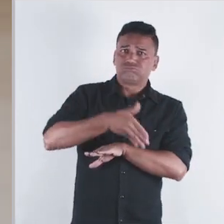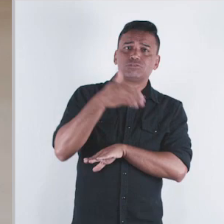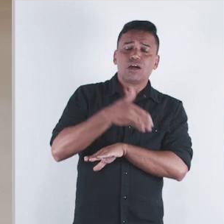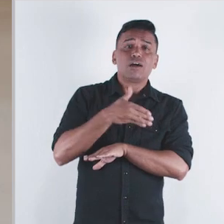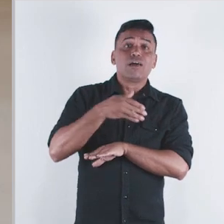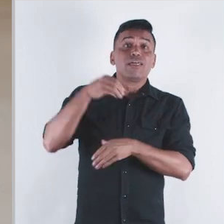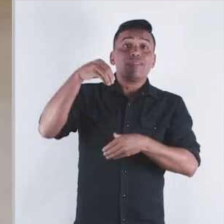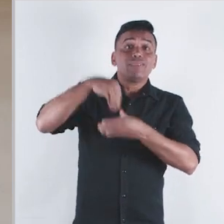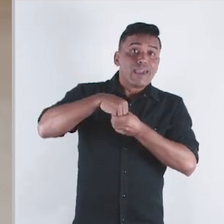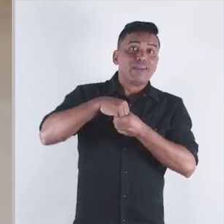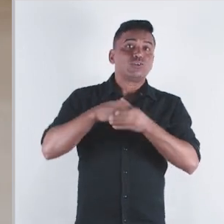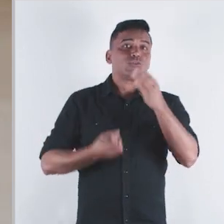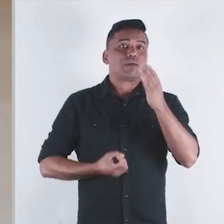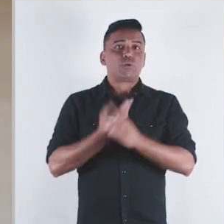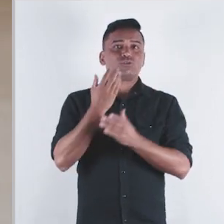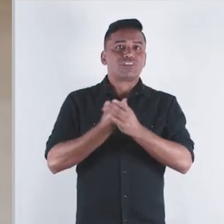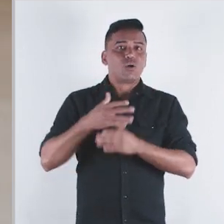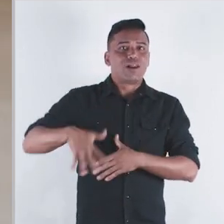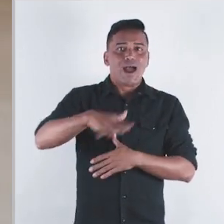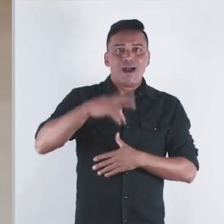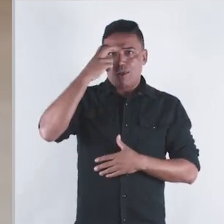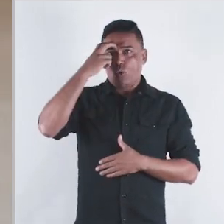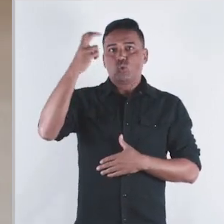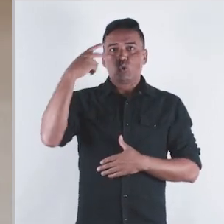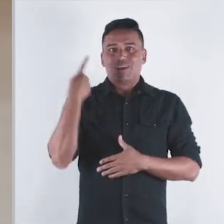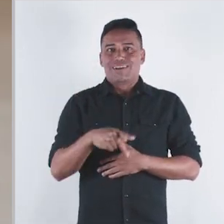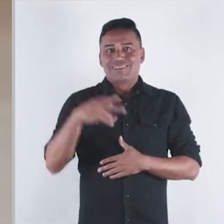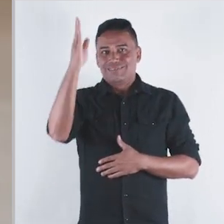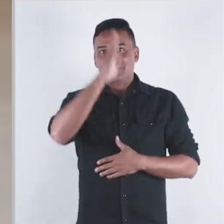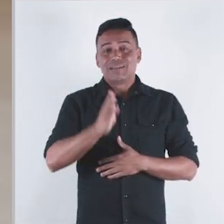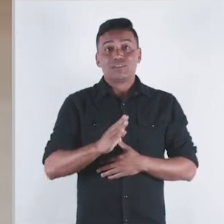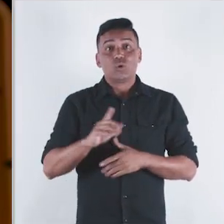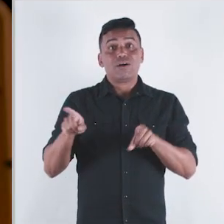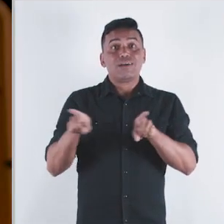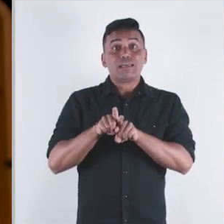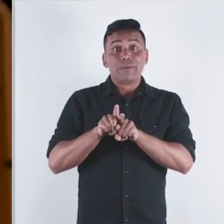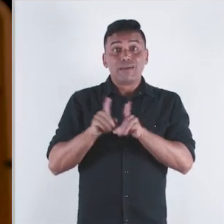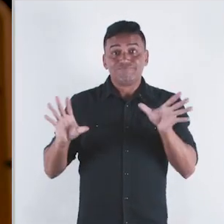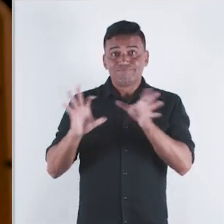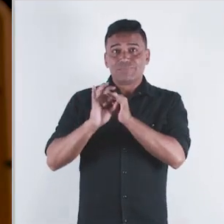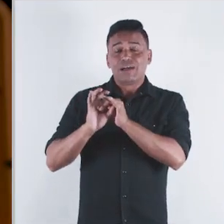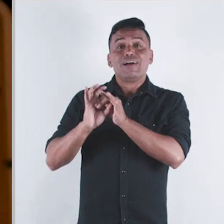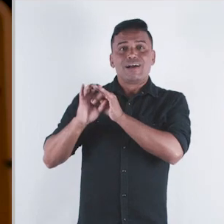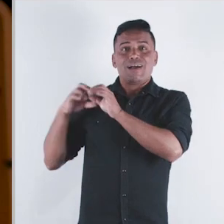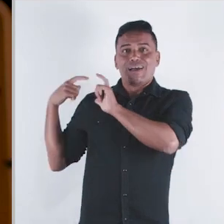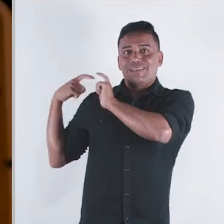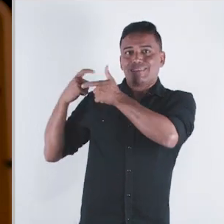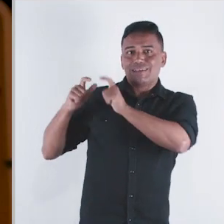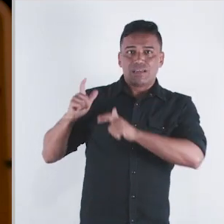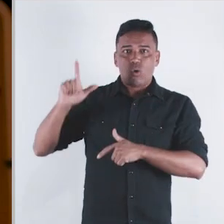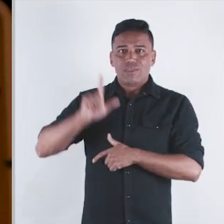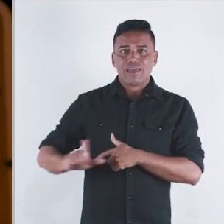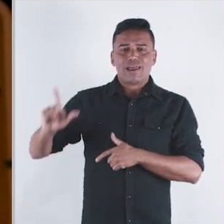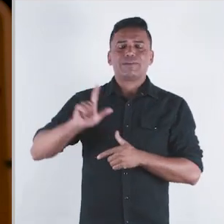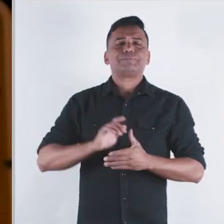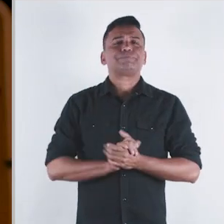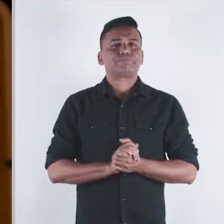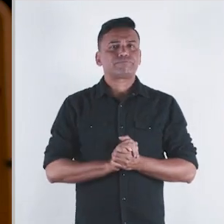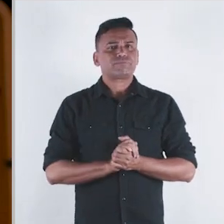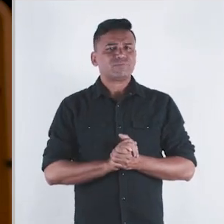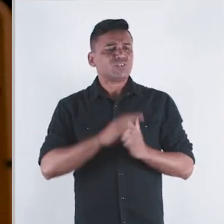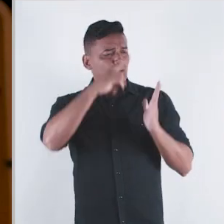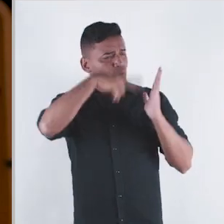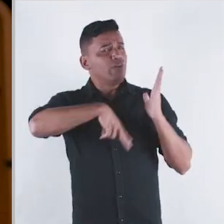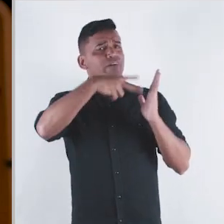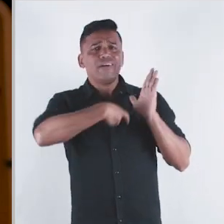cultural no Brasil e que tem a ver também com a nossa tradição literária. Eu li alguns textos em que você